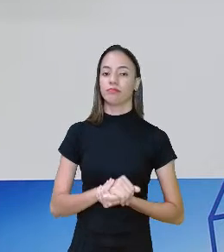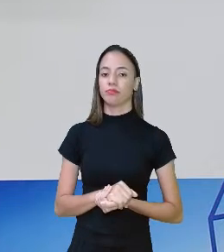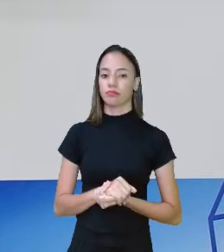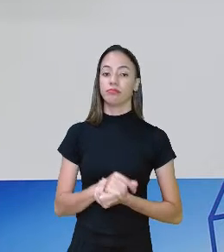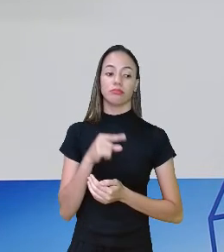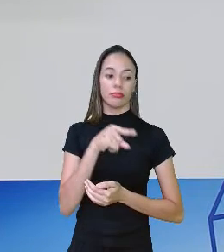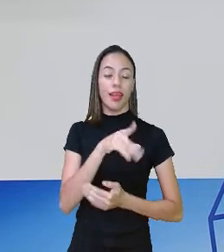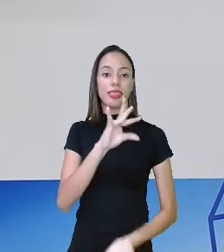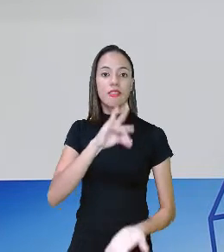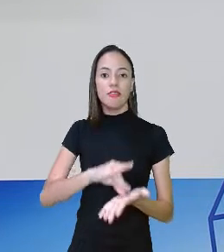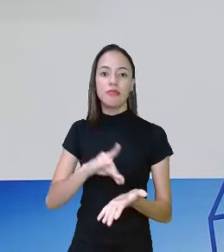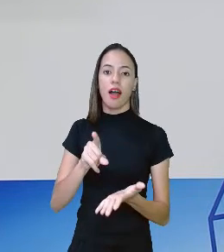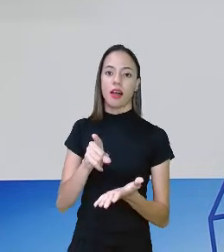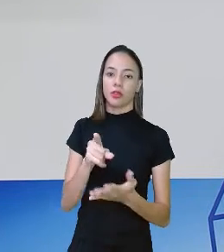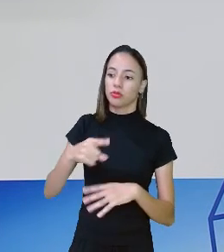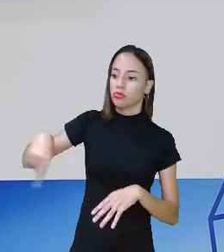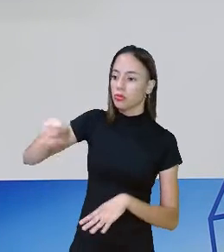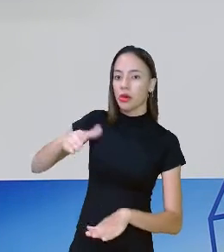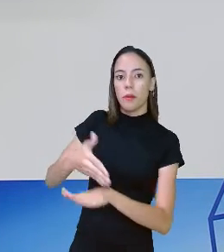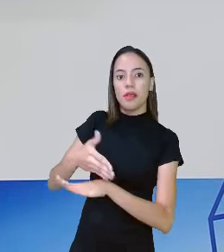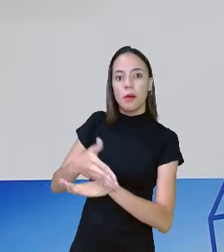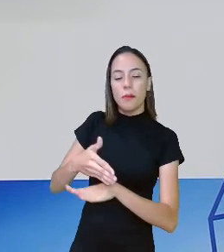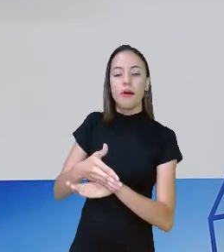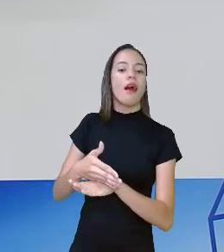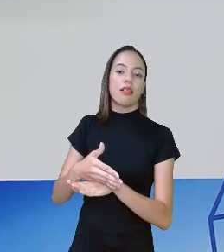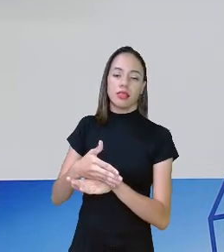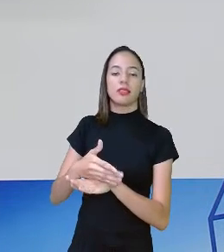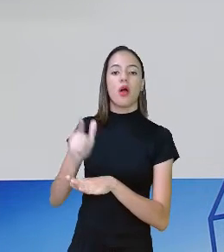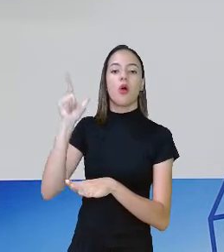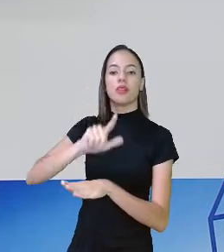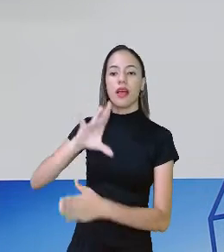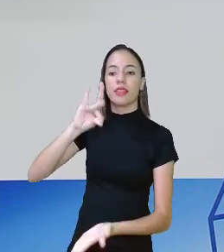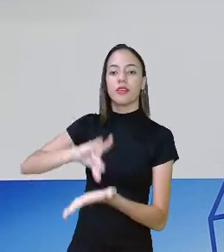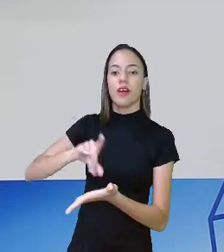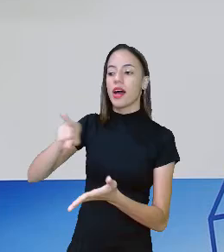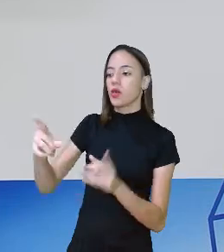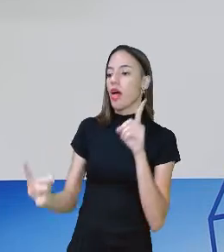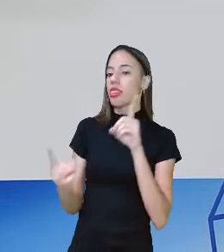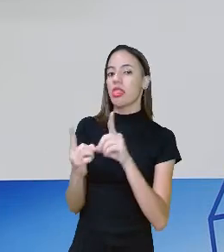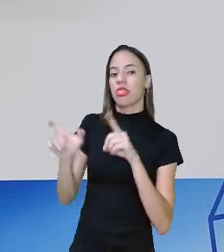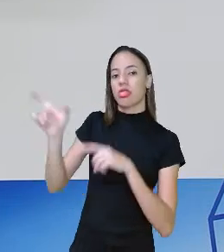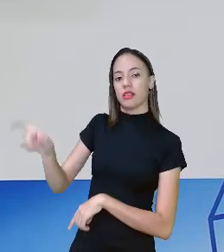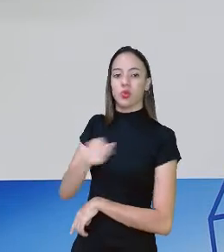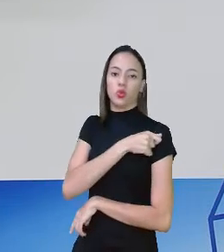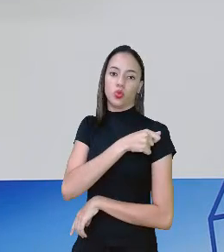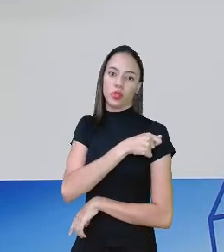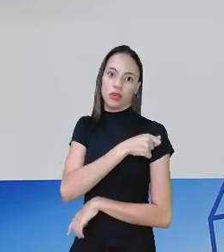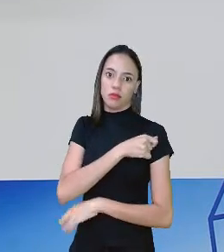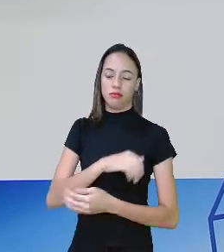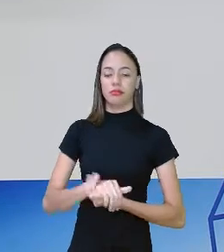ter condições de dar um suporte e uma atenção maior dentro da especificidade desse seu estudante.